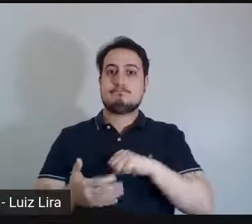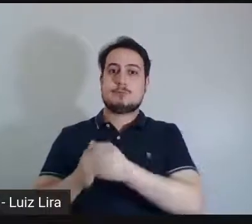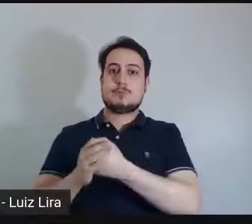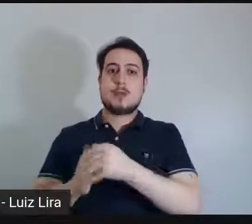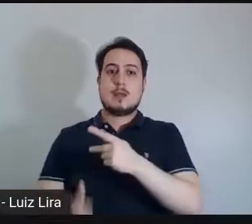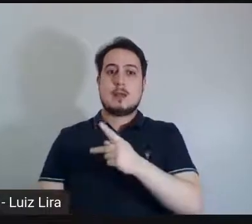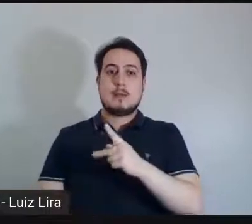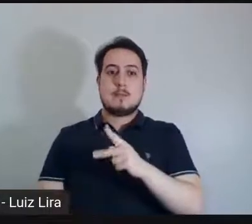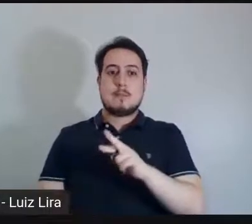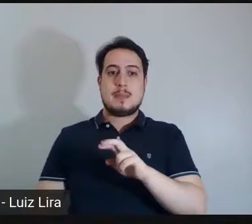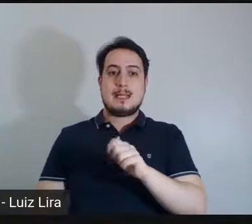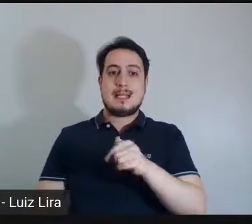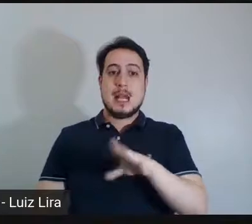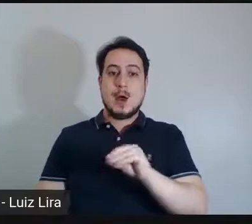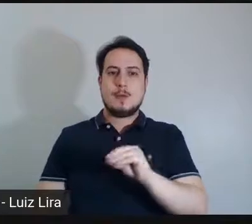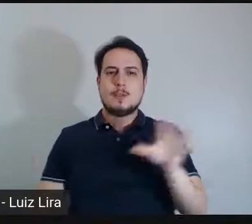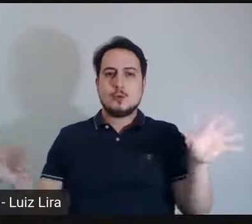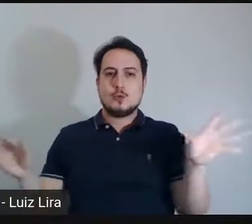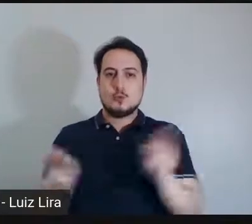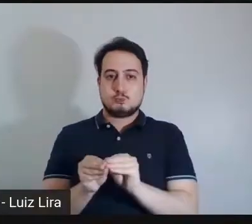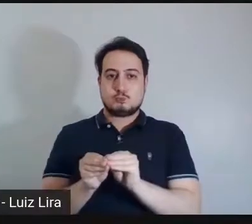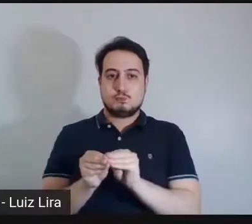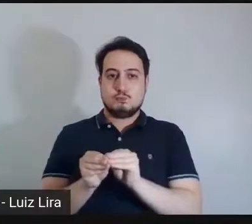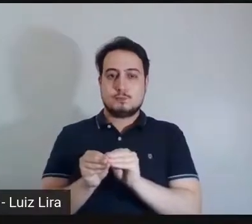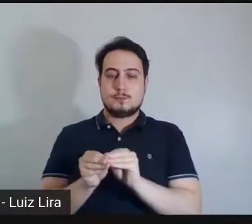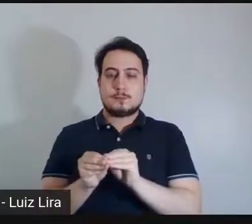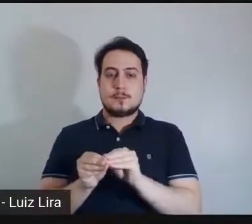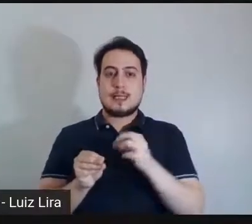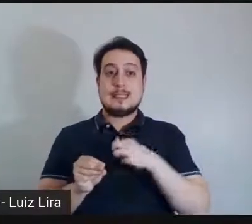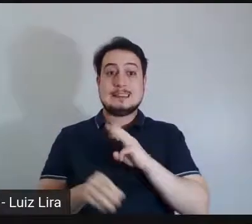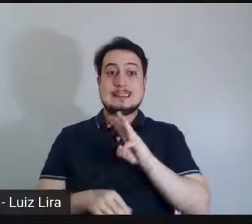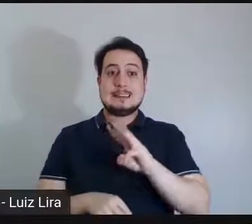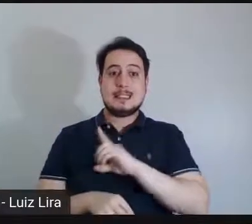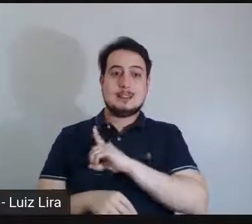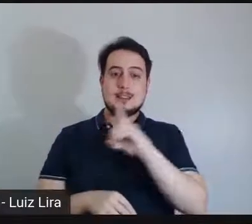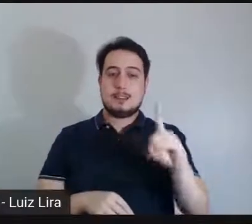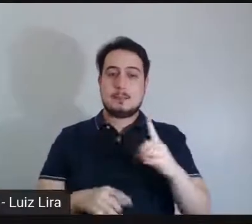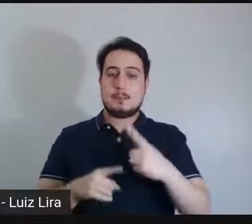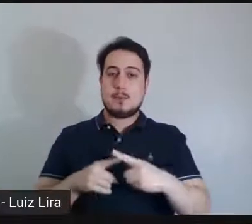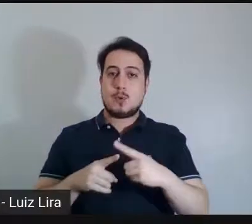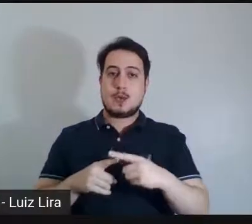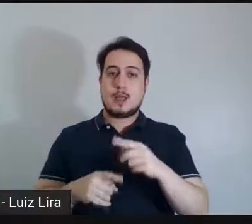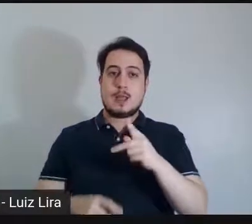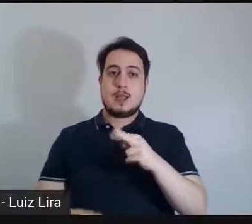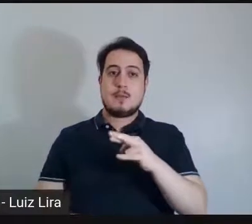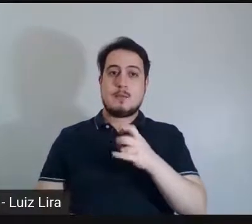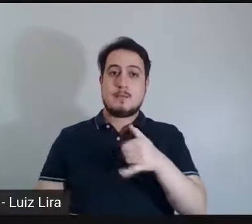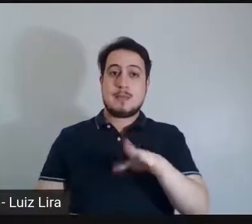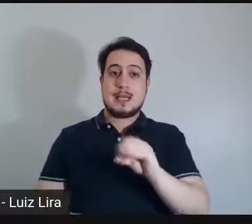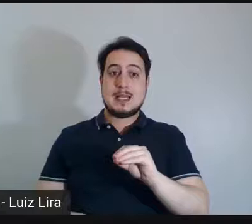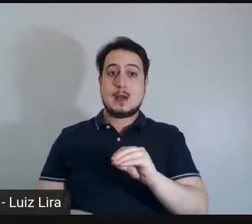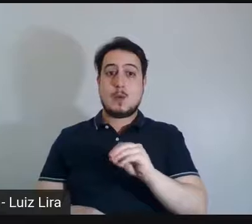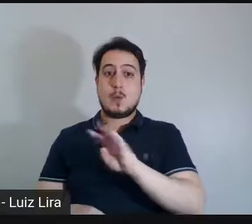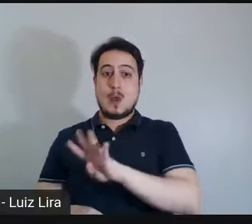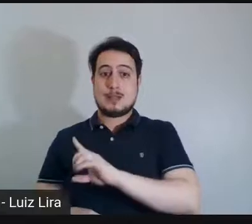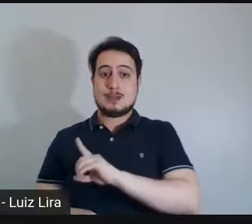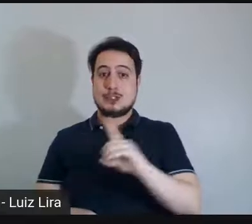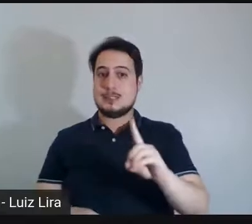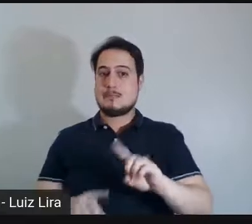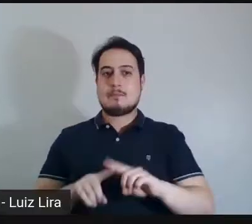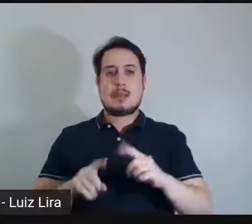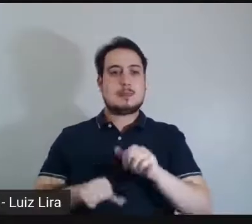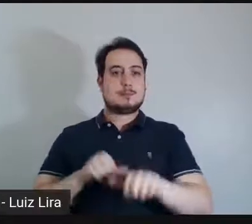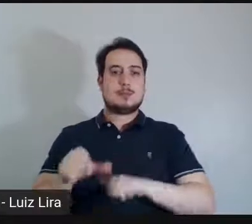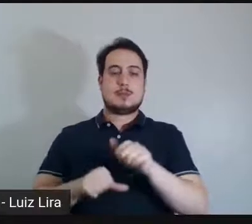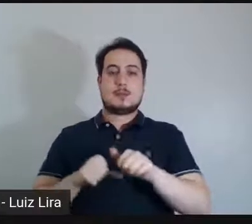tinha nele, que a gente tinha que deixar pronto aquilo em 3 dias, porque o pregão estava para 4 dias e não mais 8, que é o pregão